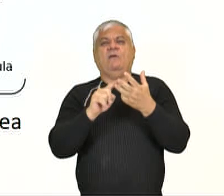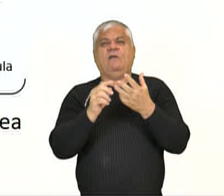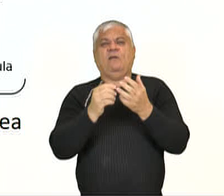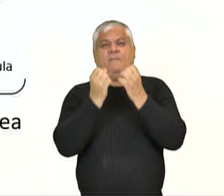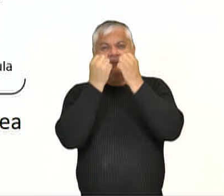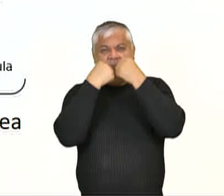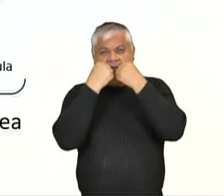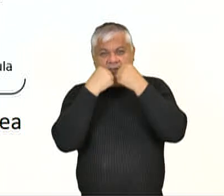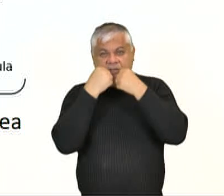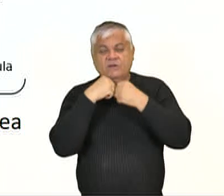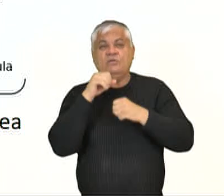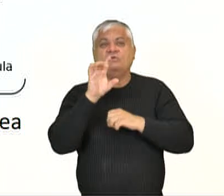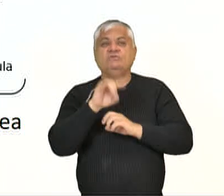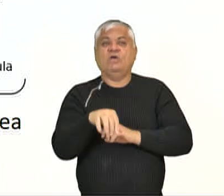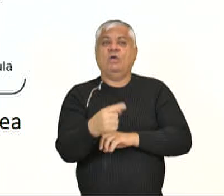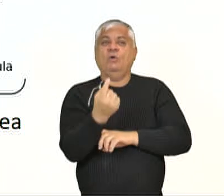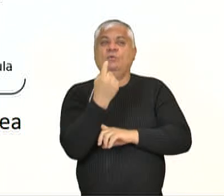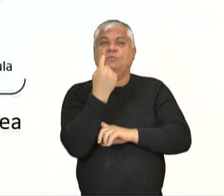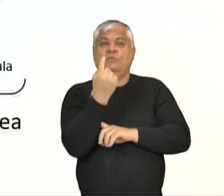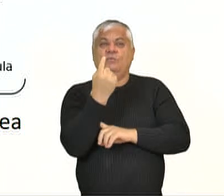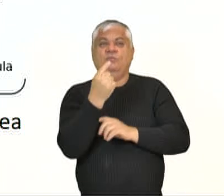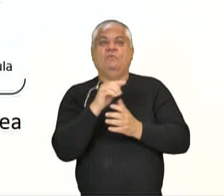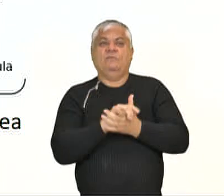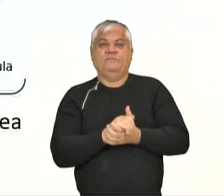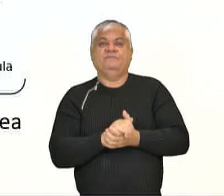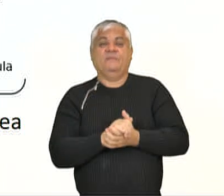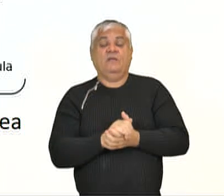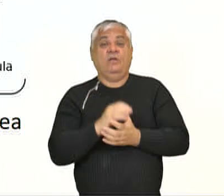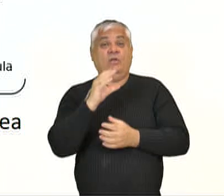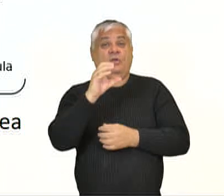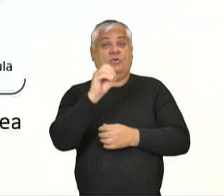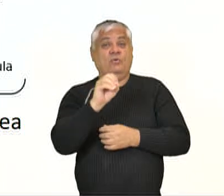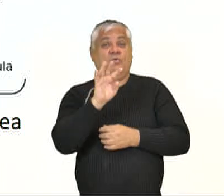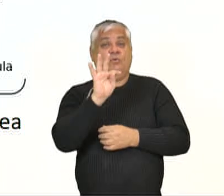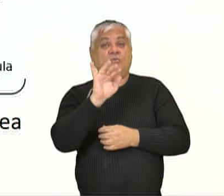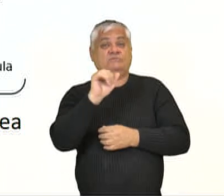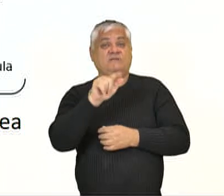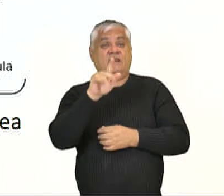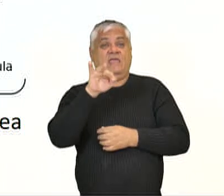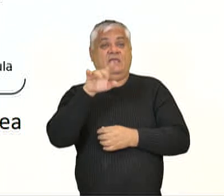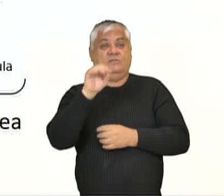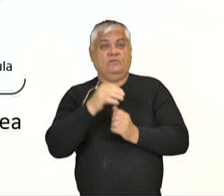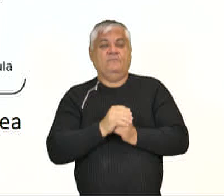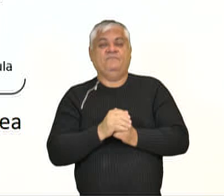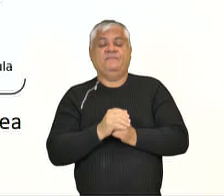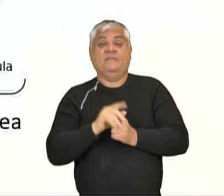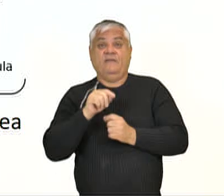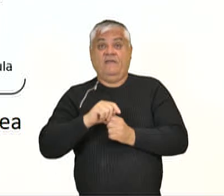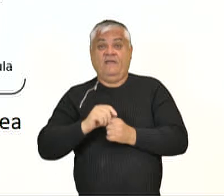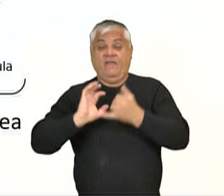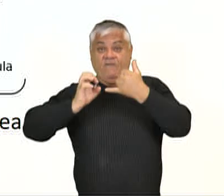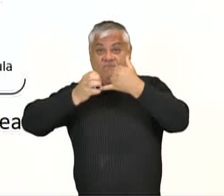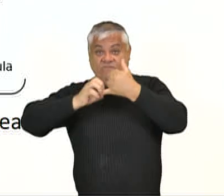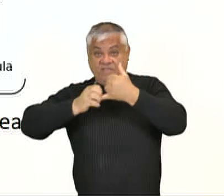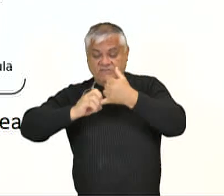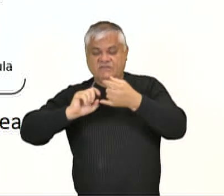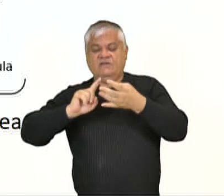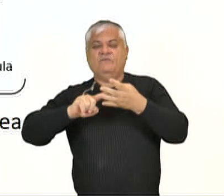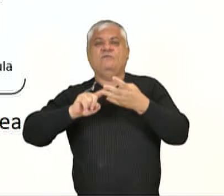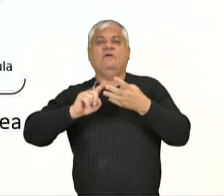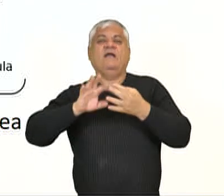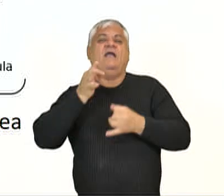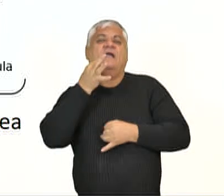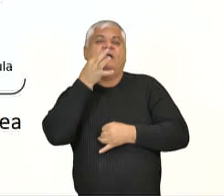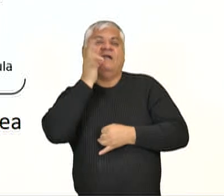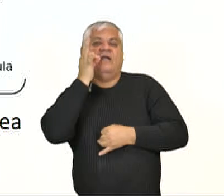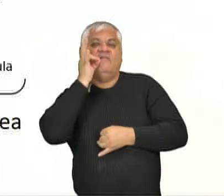monocotiledôneas porque apresenta apenas um cotilédono. Outras, já como o feijão, o café e o amendoim, têm 2